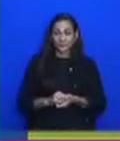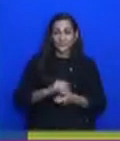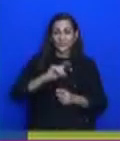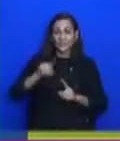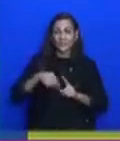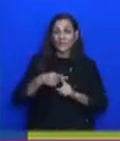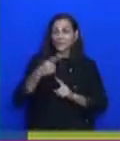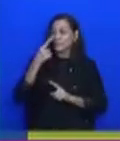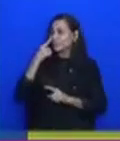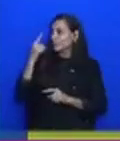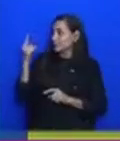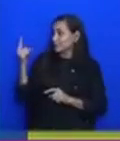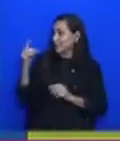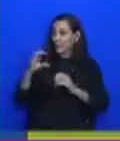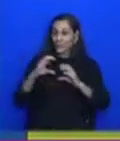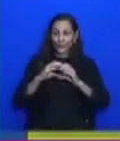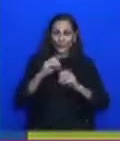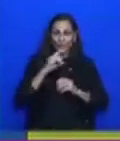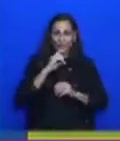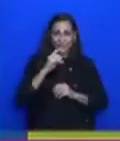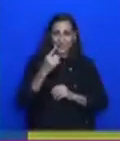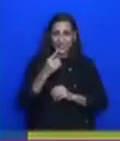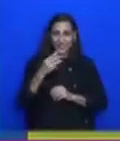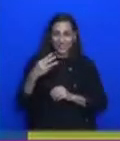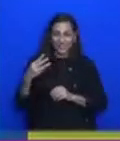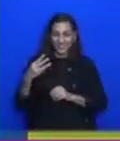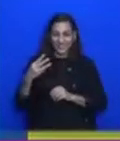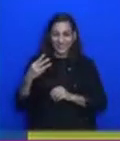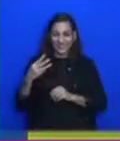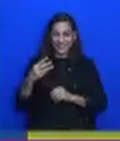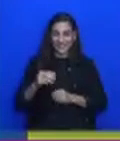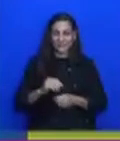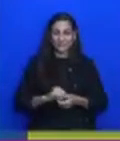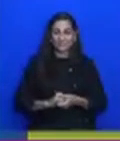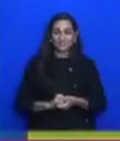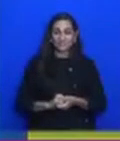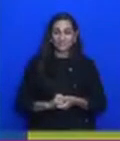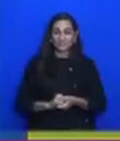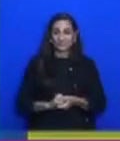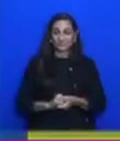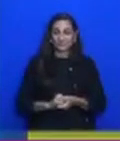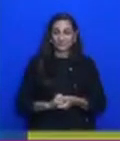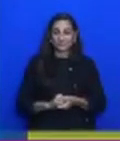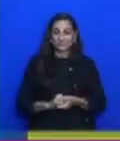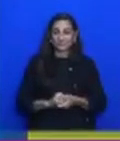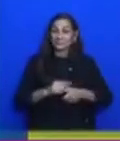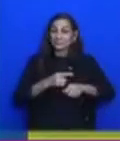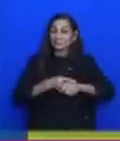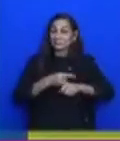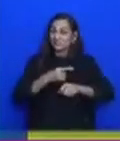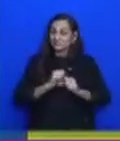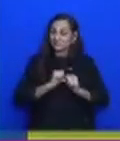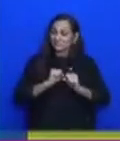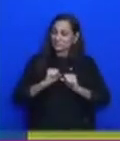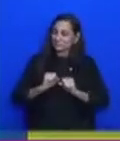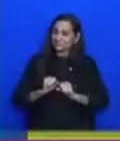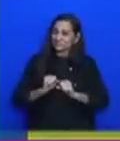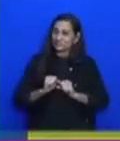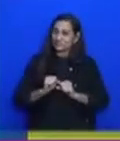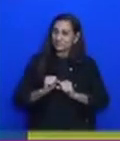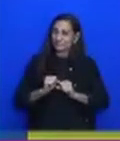Mais um número chegando. Bola verde, número 13. Verde 13. E agora, hein? Pode ser